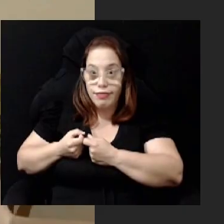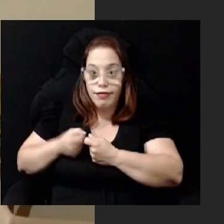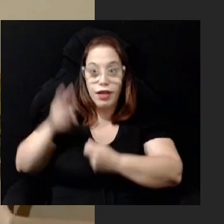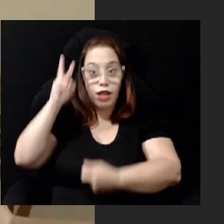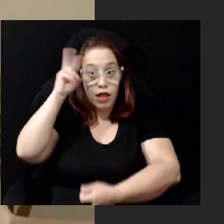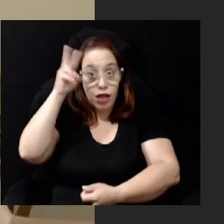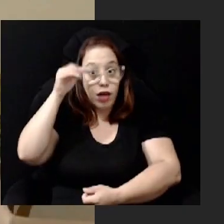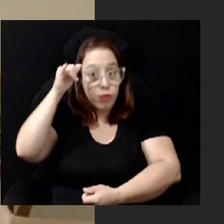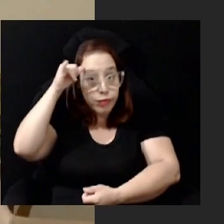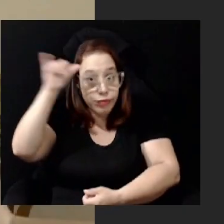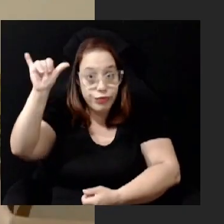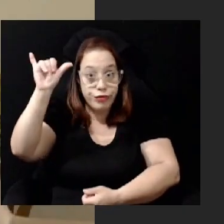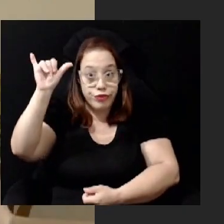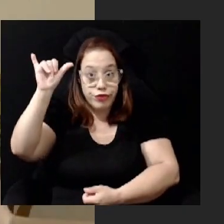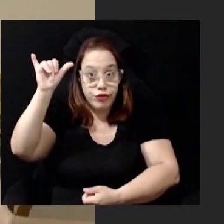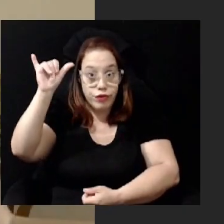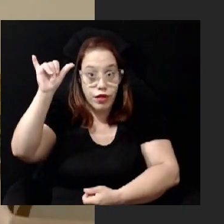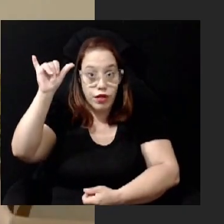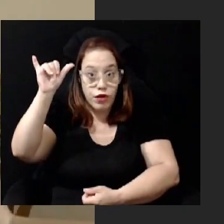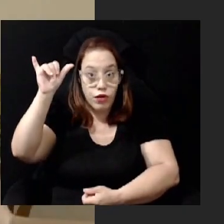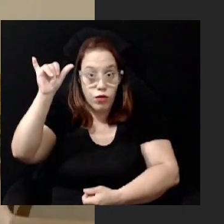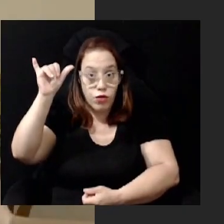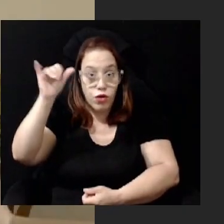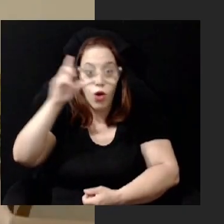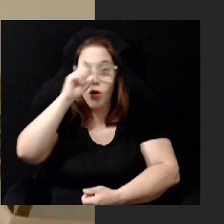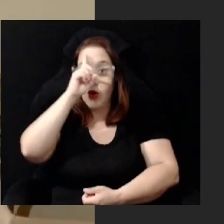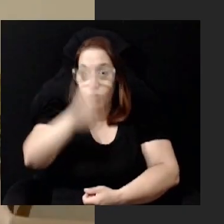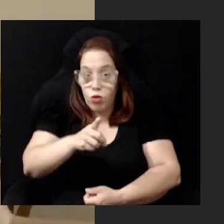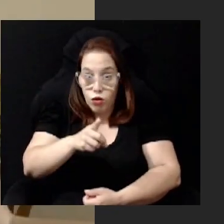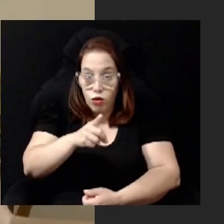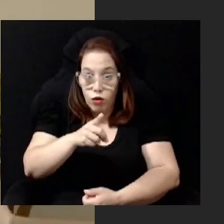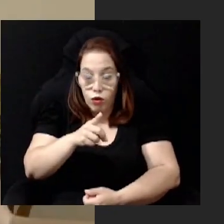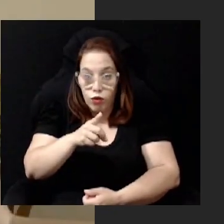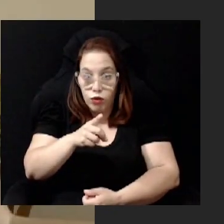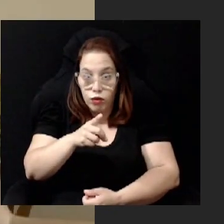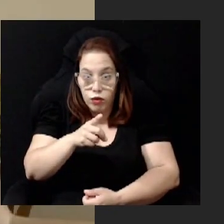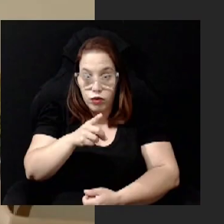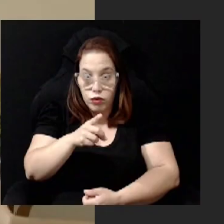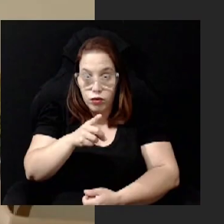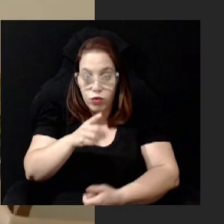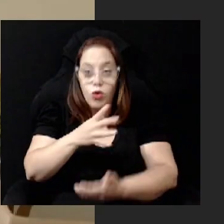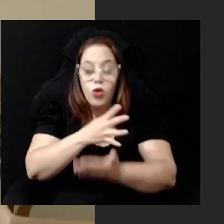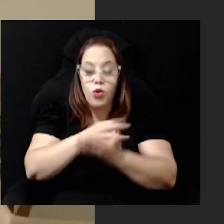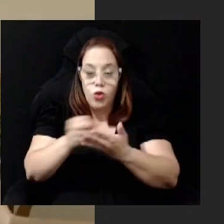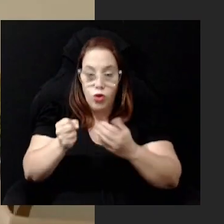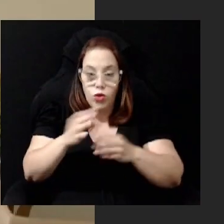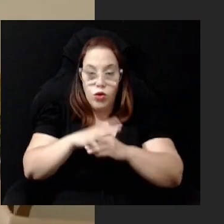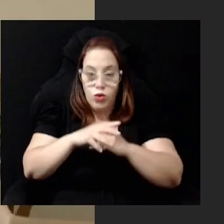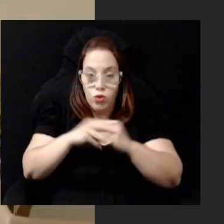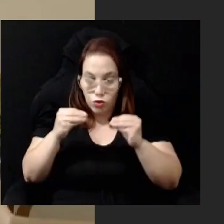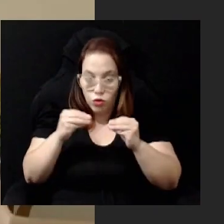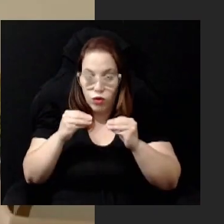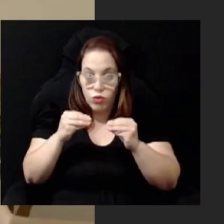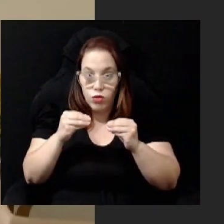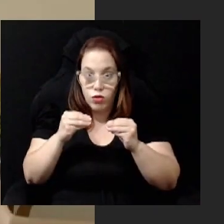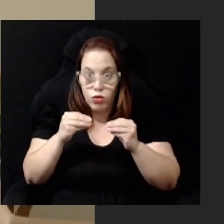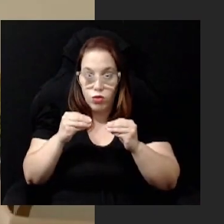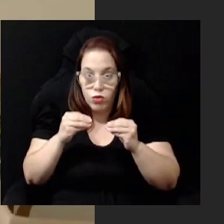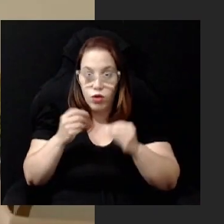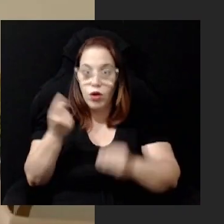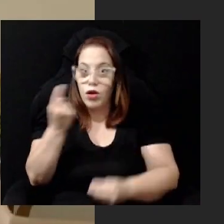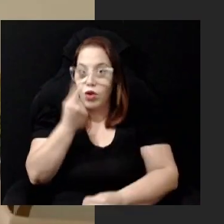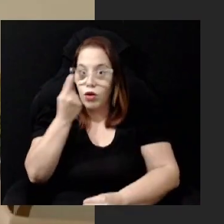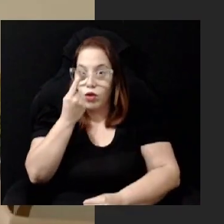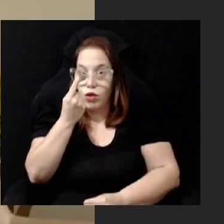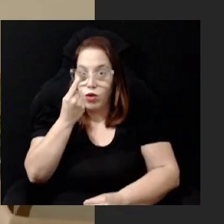da prevenção, é um câncer prevenível ou diagnosticado muito no início com altas chances de cura, e é um dos cânceres